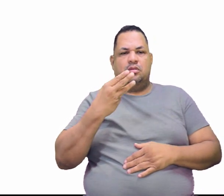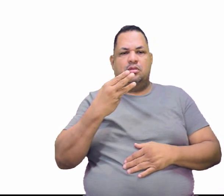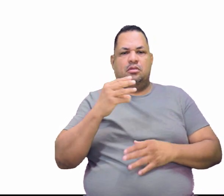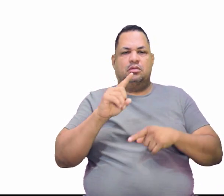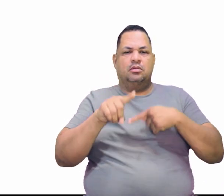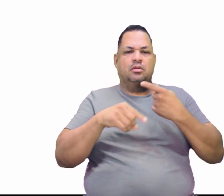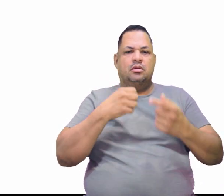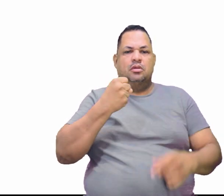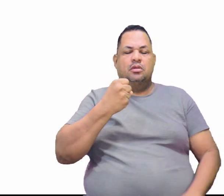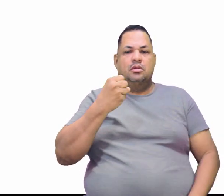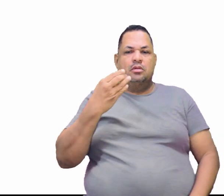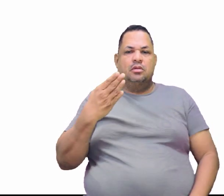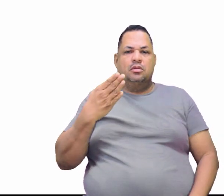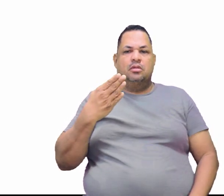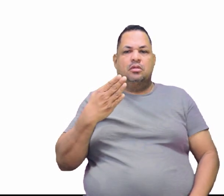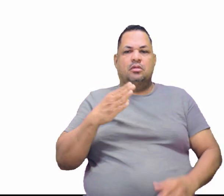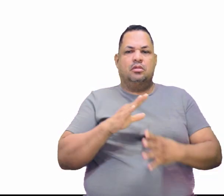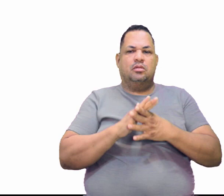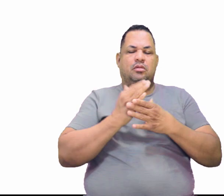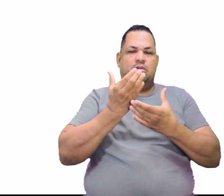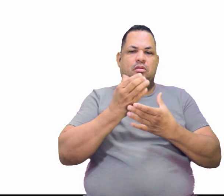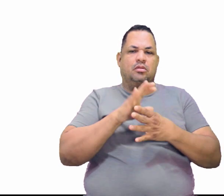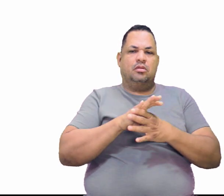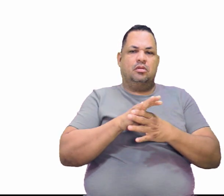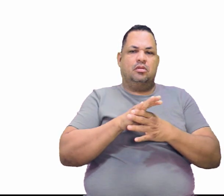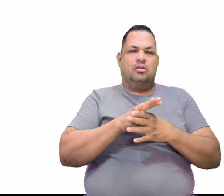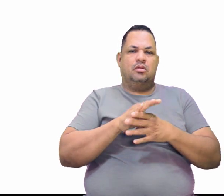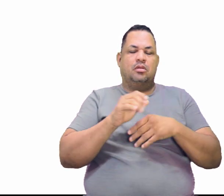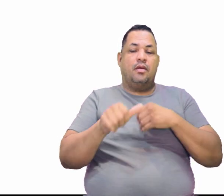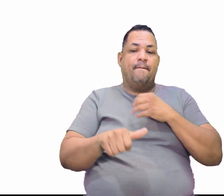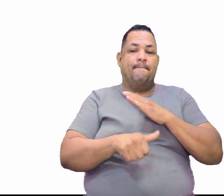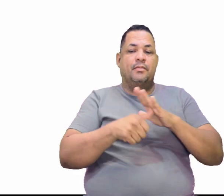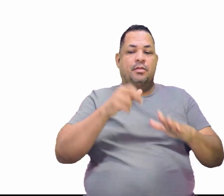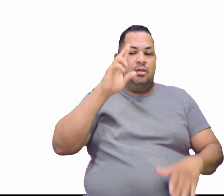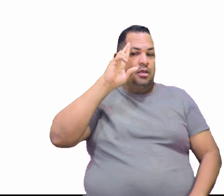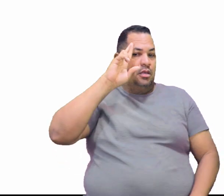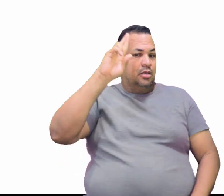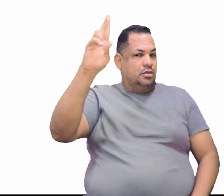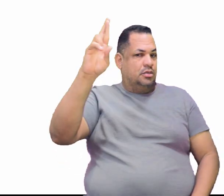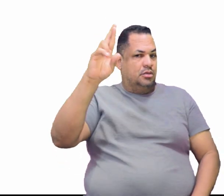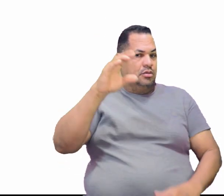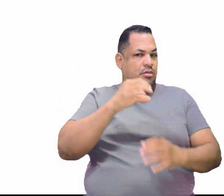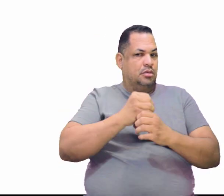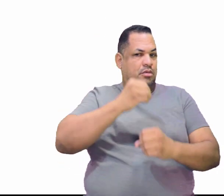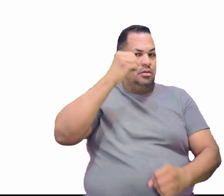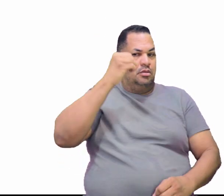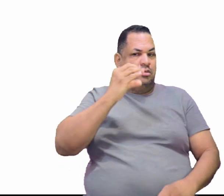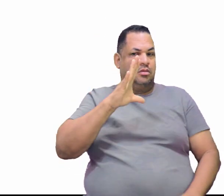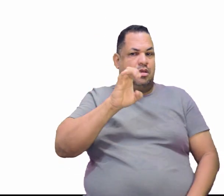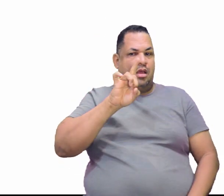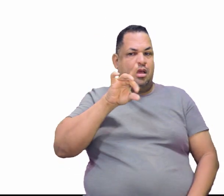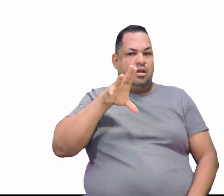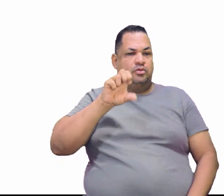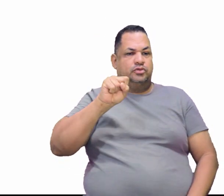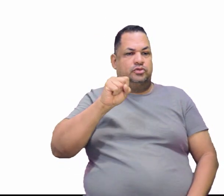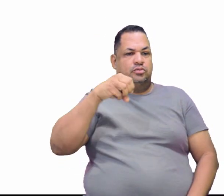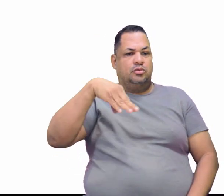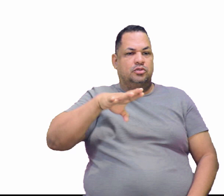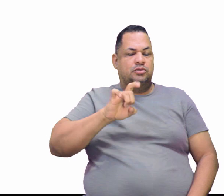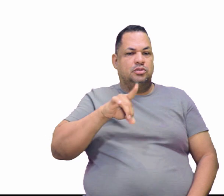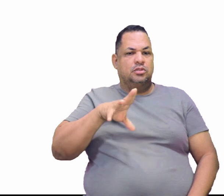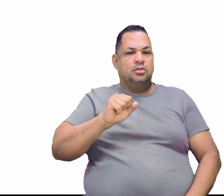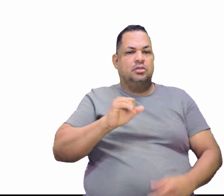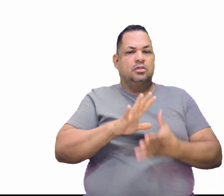A primeira foi comandada pelo engenheiro Carlos Mozing, que ficou em Santo Antônio durante